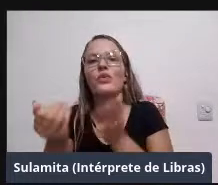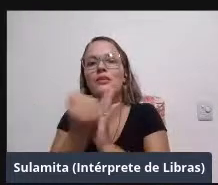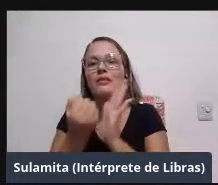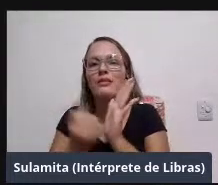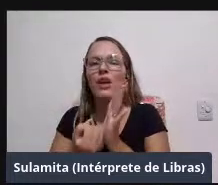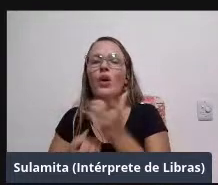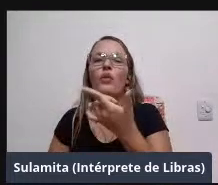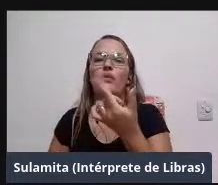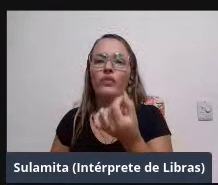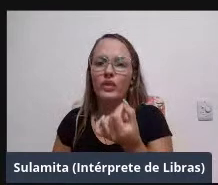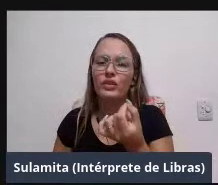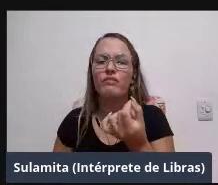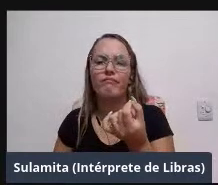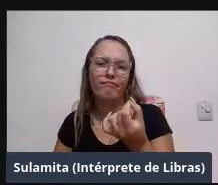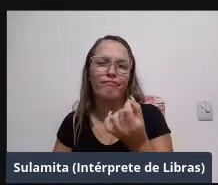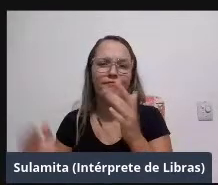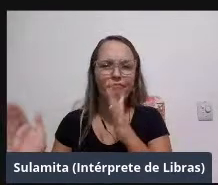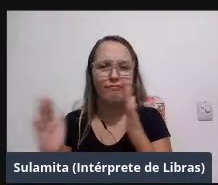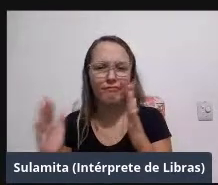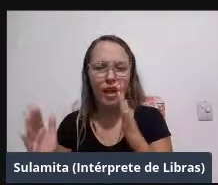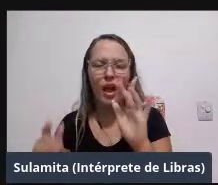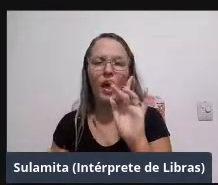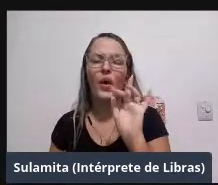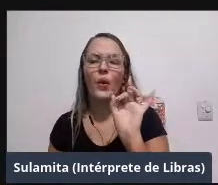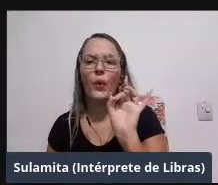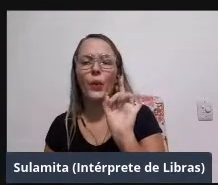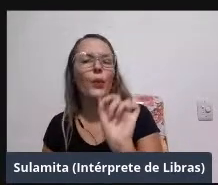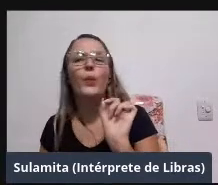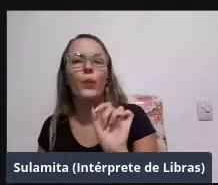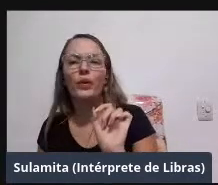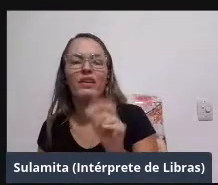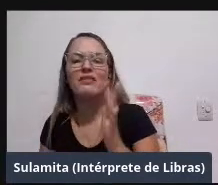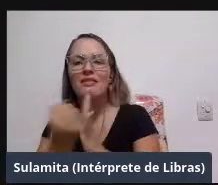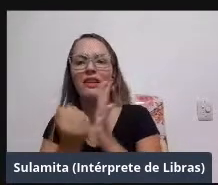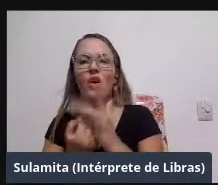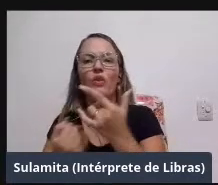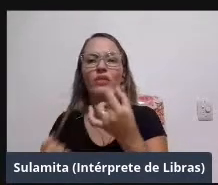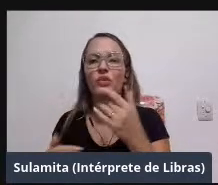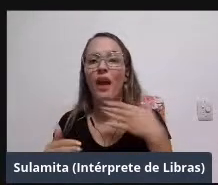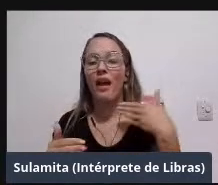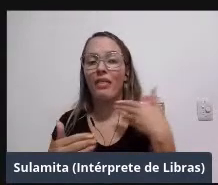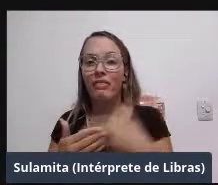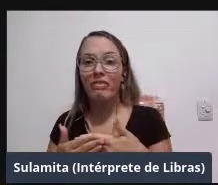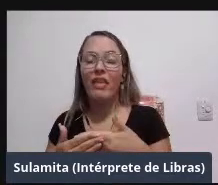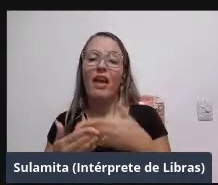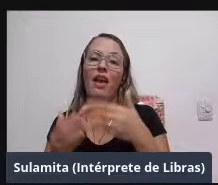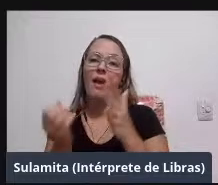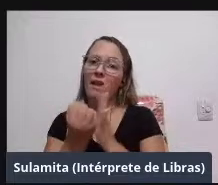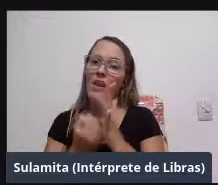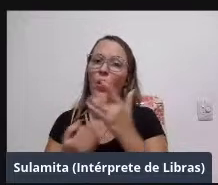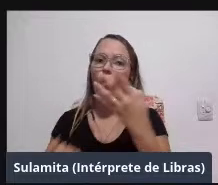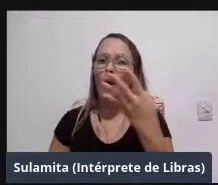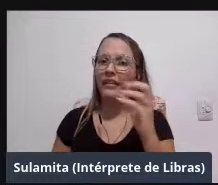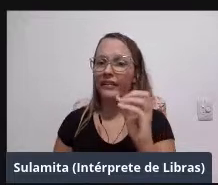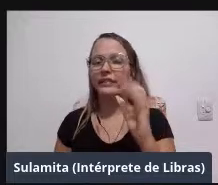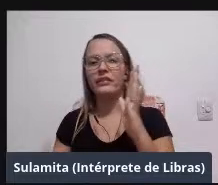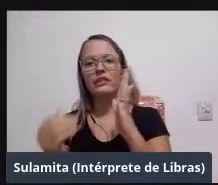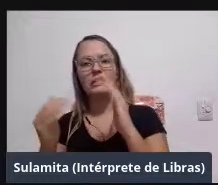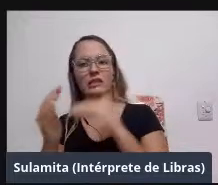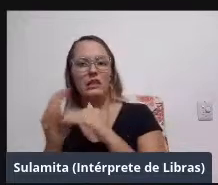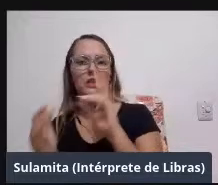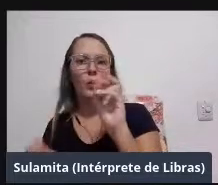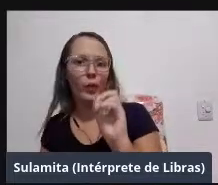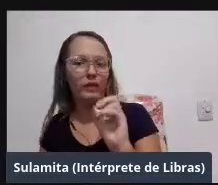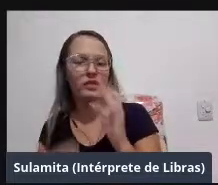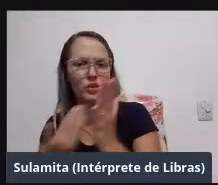período republicano, primeiros anos de século XX, até mais ou menos década de 40, 50, estudando, né,